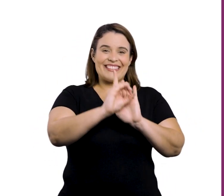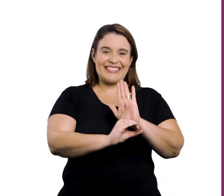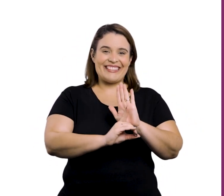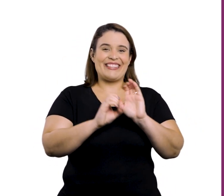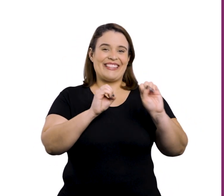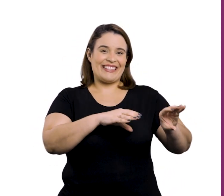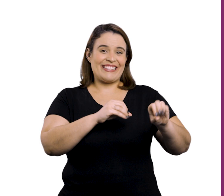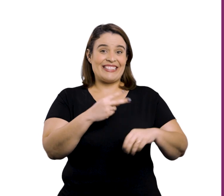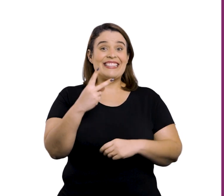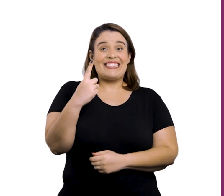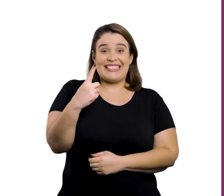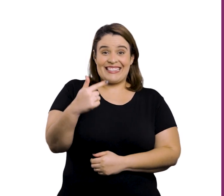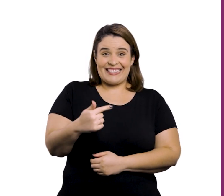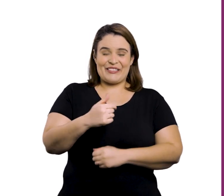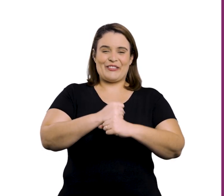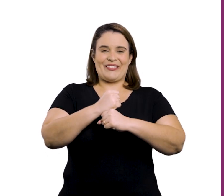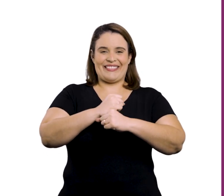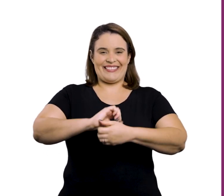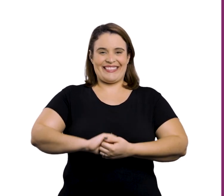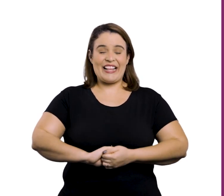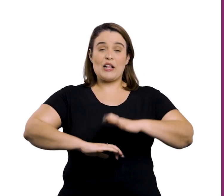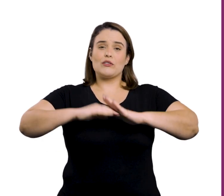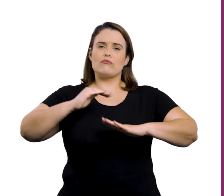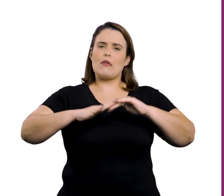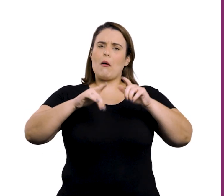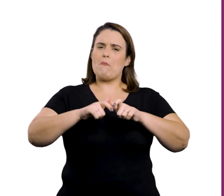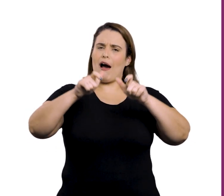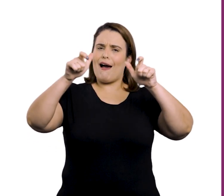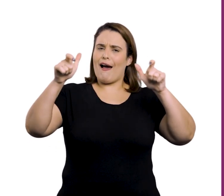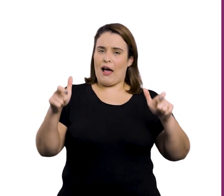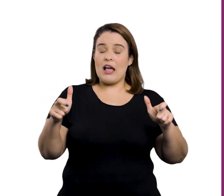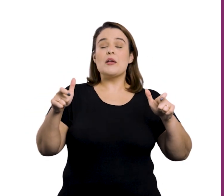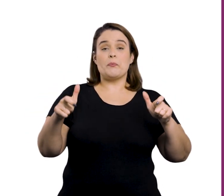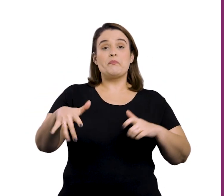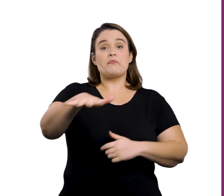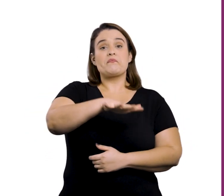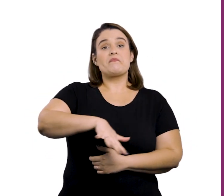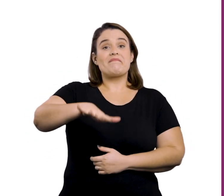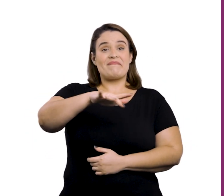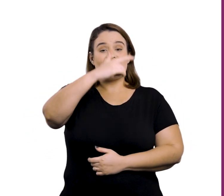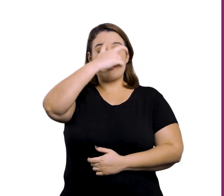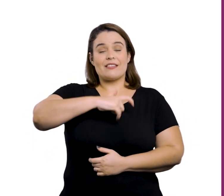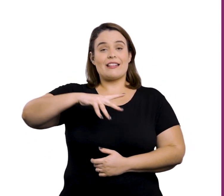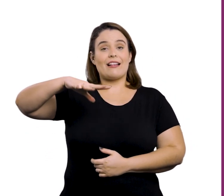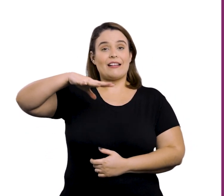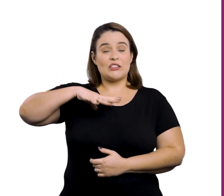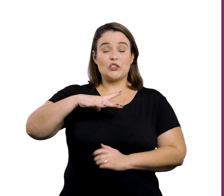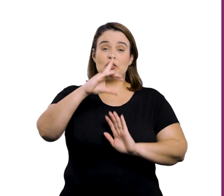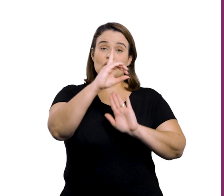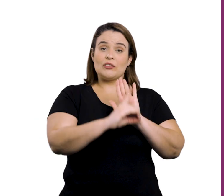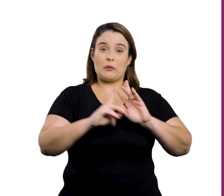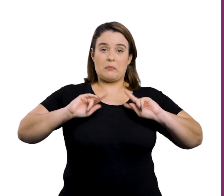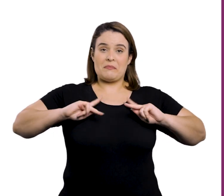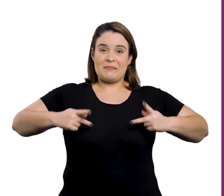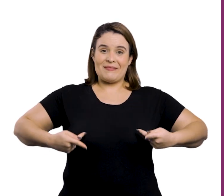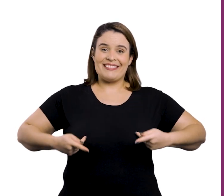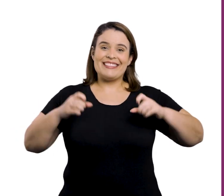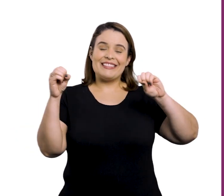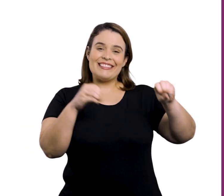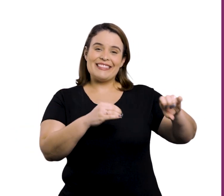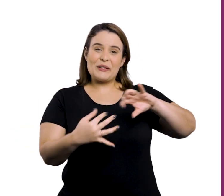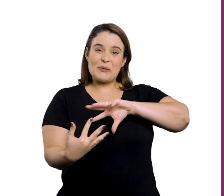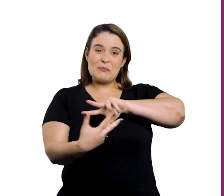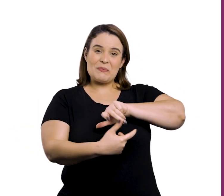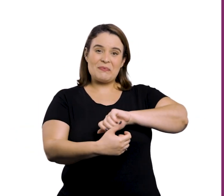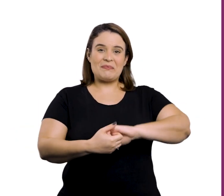Direito à Educação há 17 anos. É a maior atividade de mobilização da sociedade civil pelo direito humano